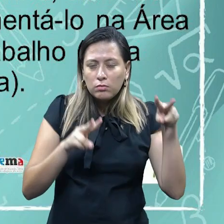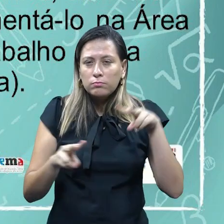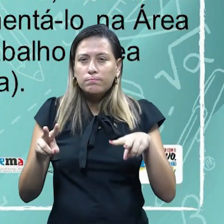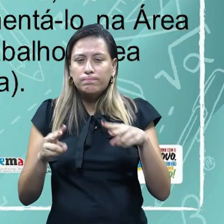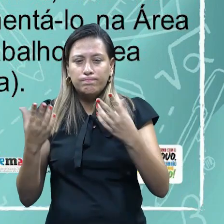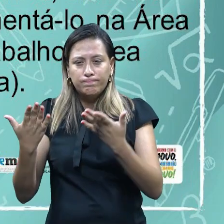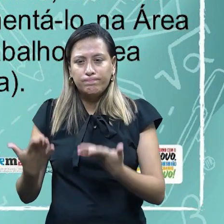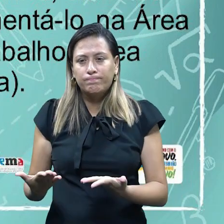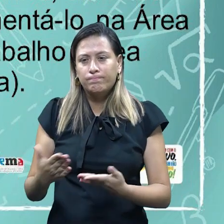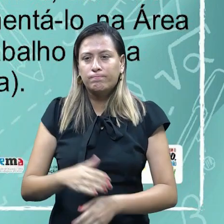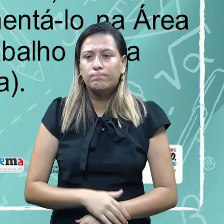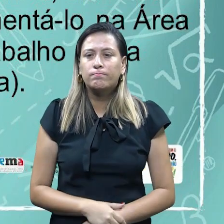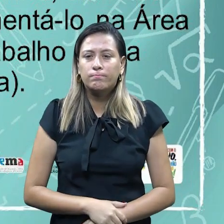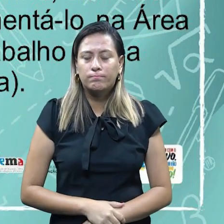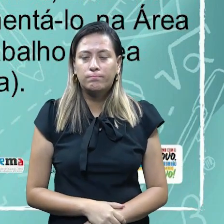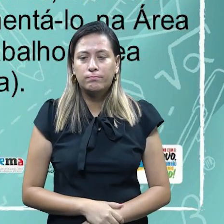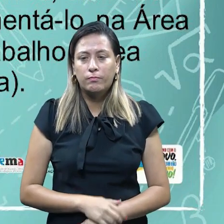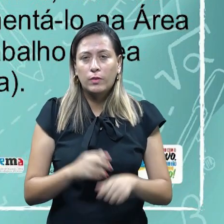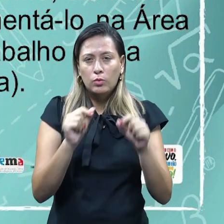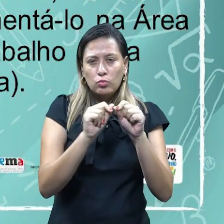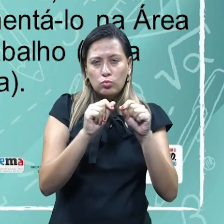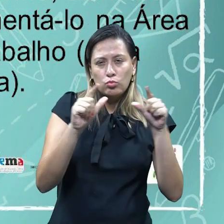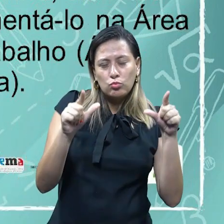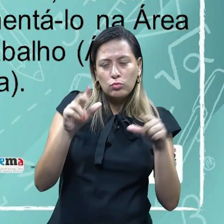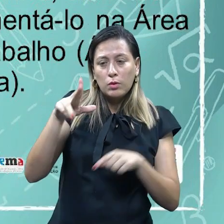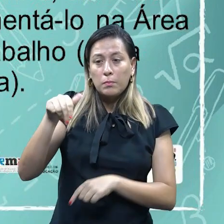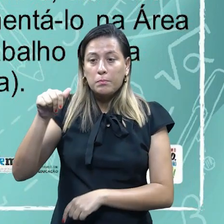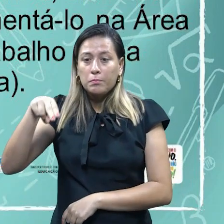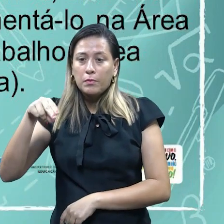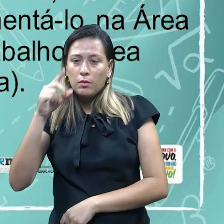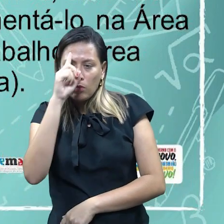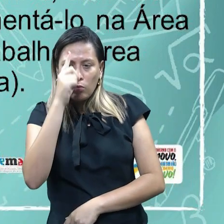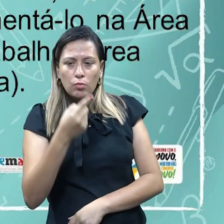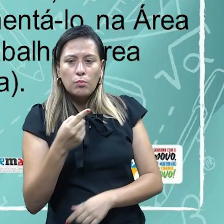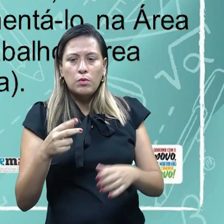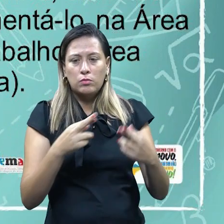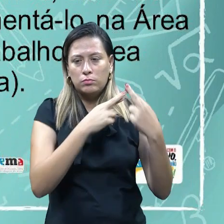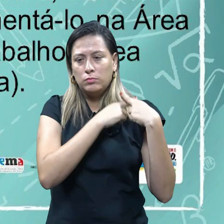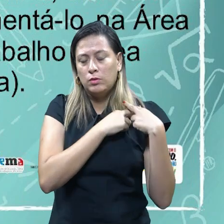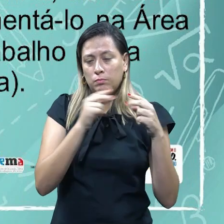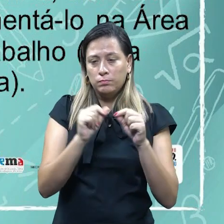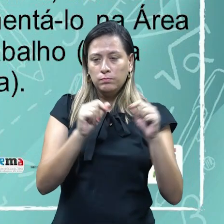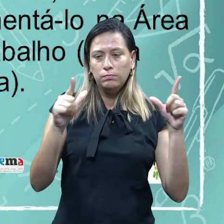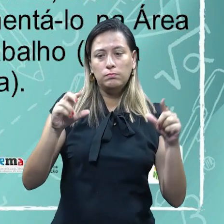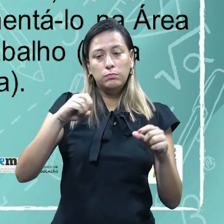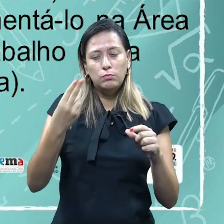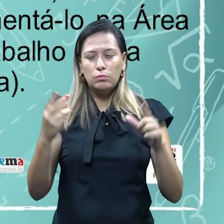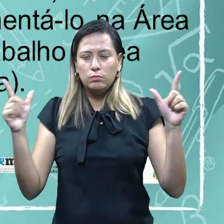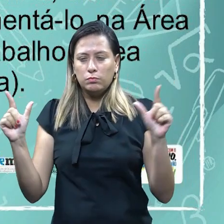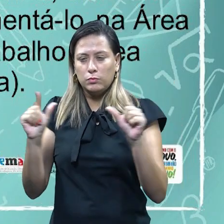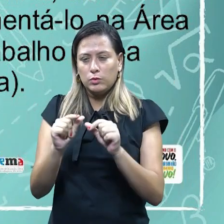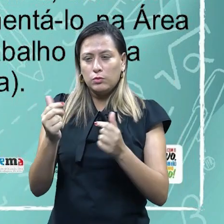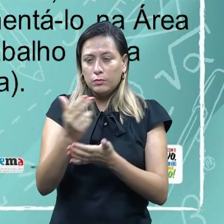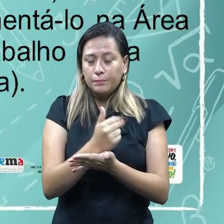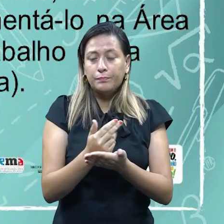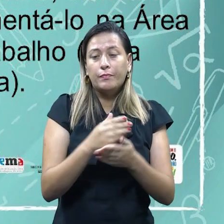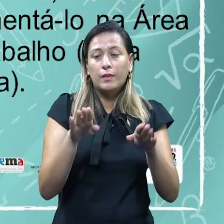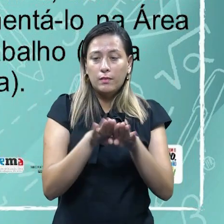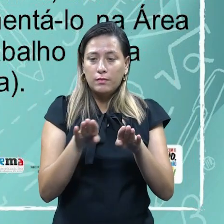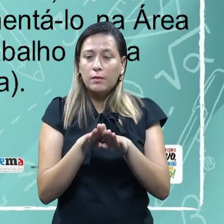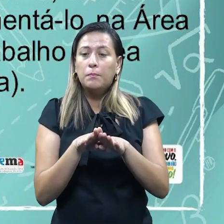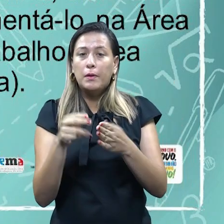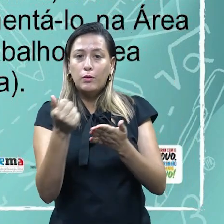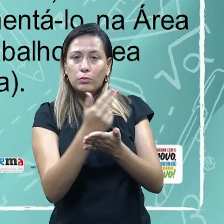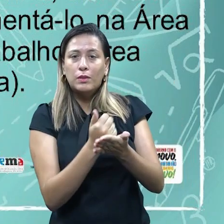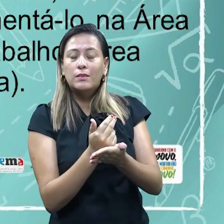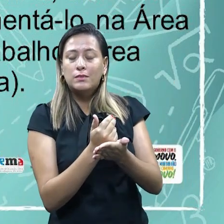Os comandos de zoom e pan são os comandos responsáveis por aumentar ou diminuir o desenho, além de movimentá-lo na